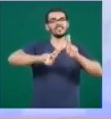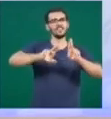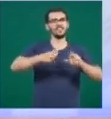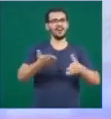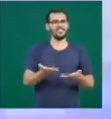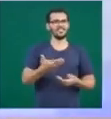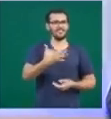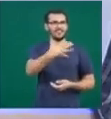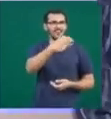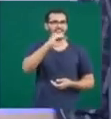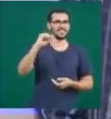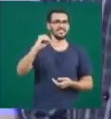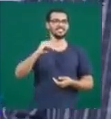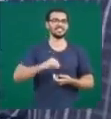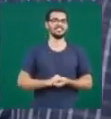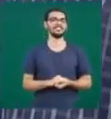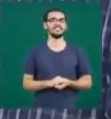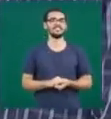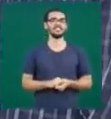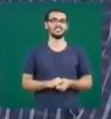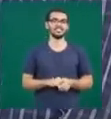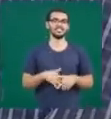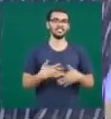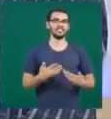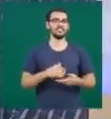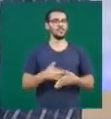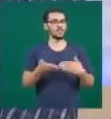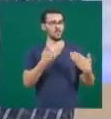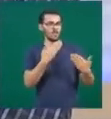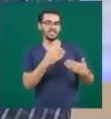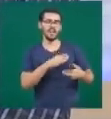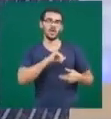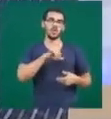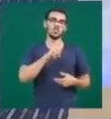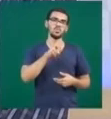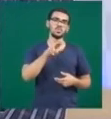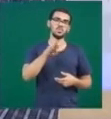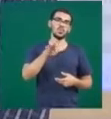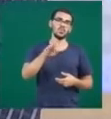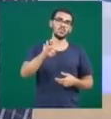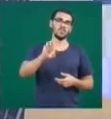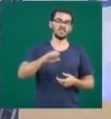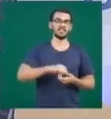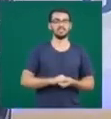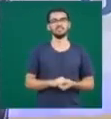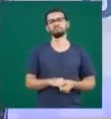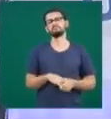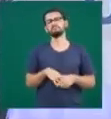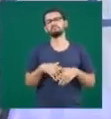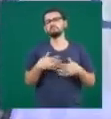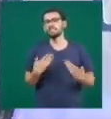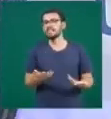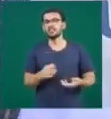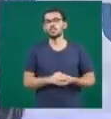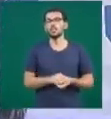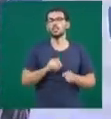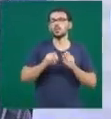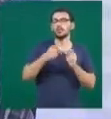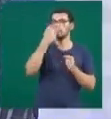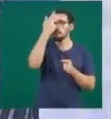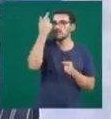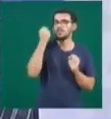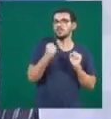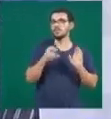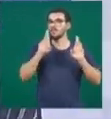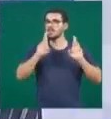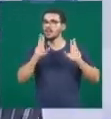conversar agora com o Jofre Goulart. Ele é integrante do coral e tem mais informações pra gente. Jofre, o que o pessoal pode